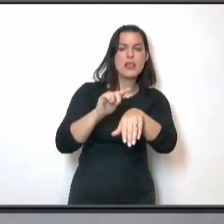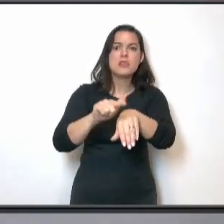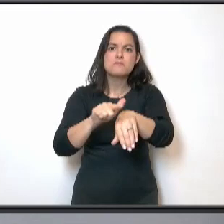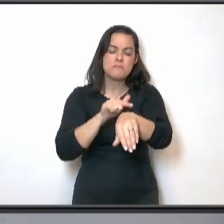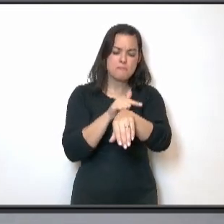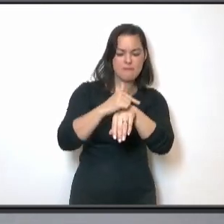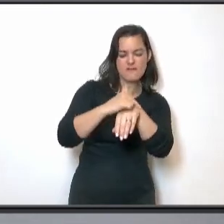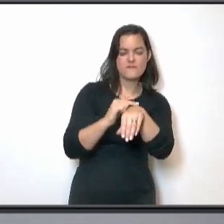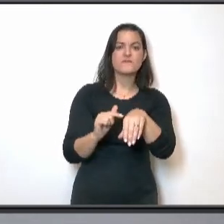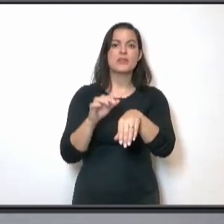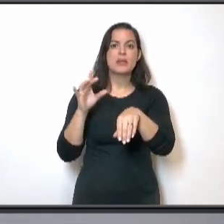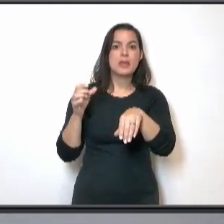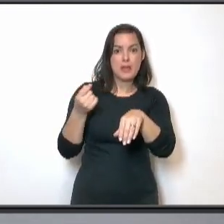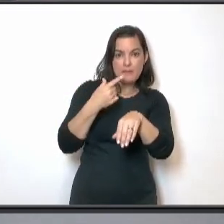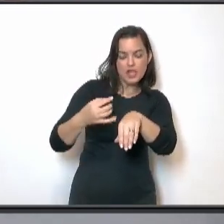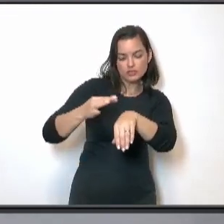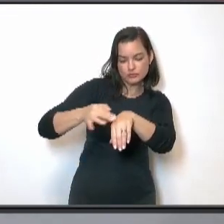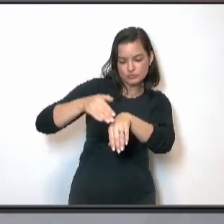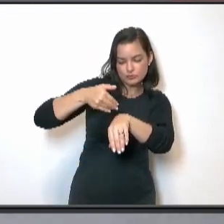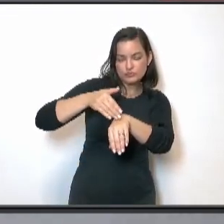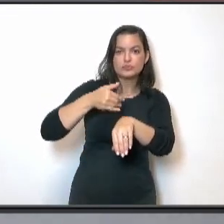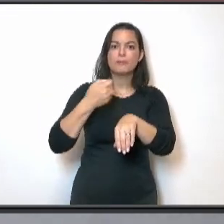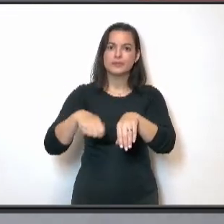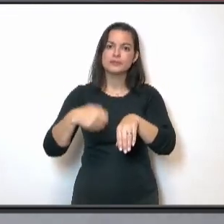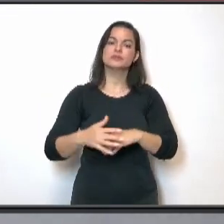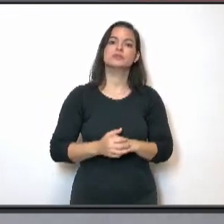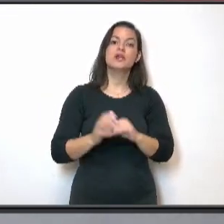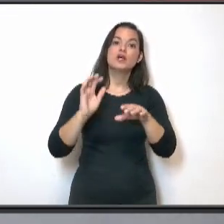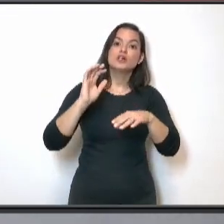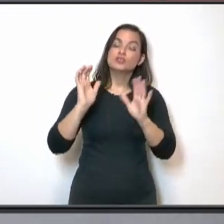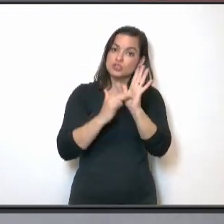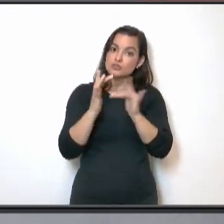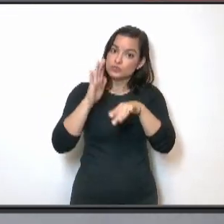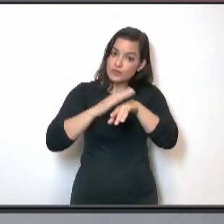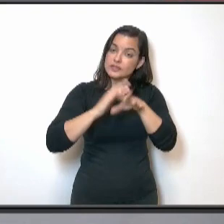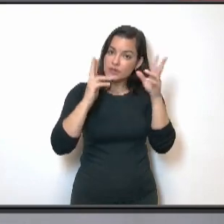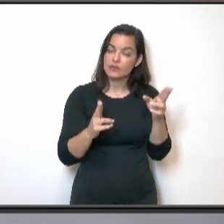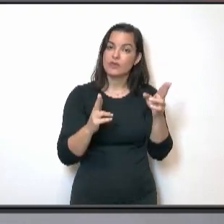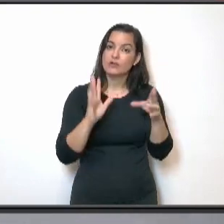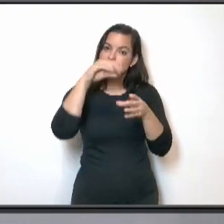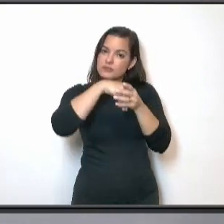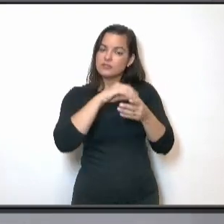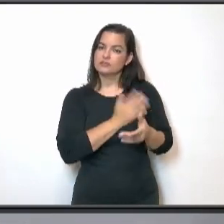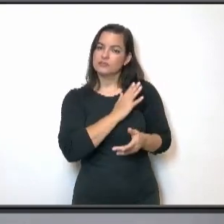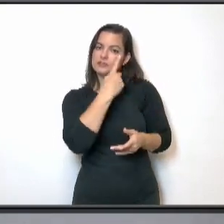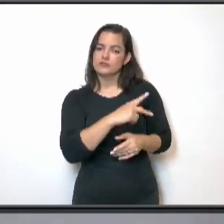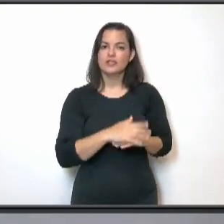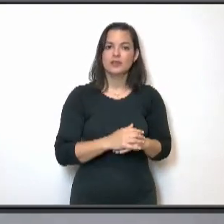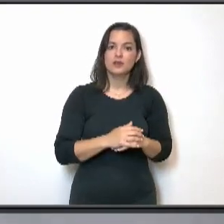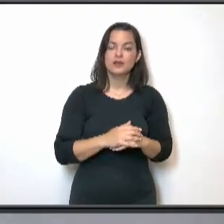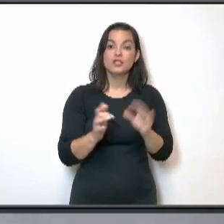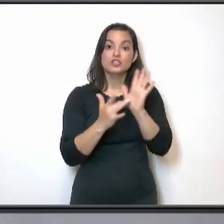limpá-la, você tem que medicá-la. E é isso que Jesus está fazendo. Mas o tempo todo Jesus está dizendo o quê? Você tem um